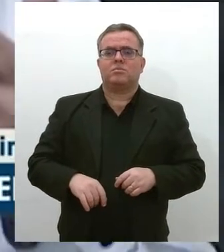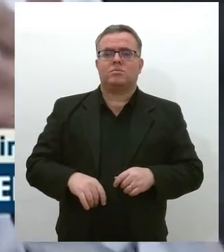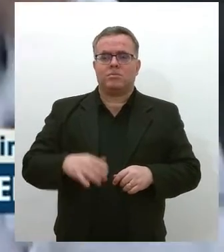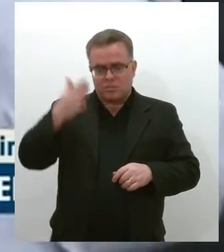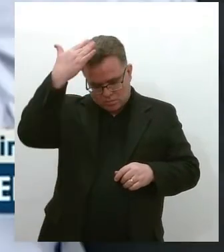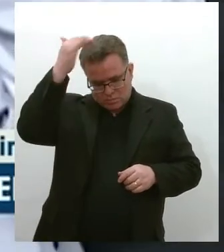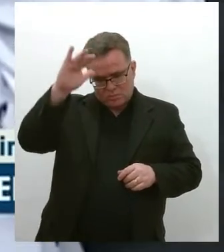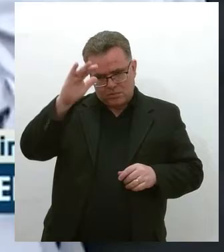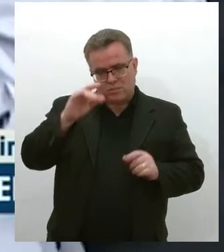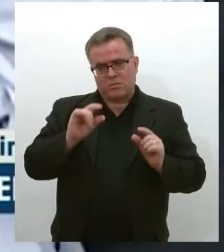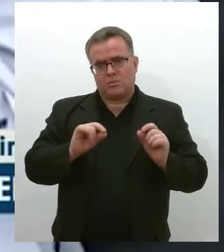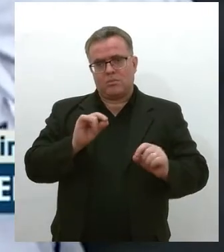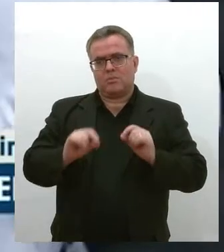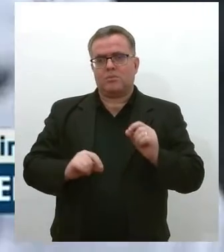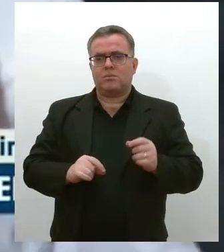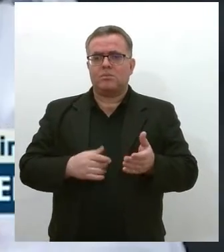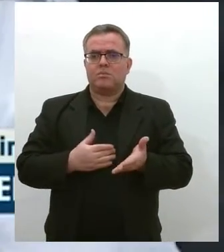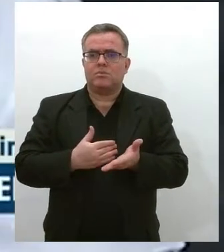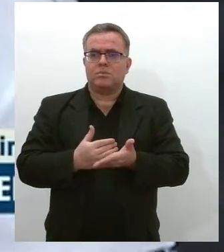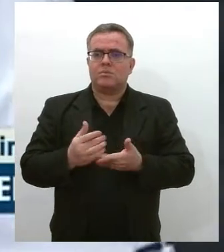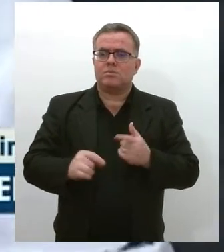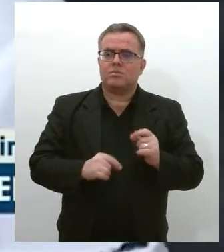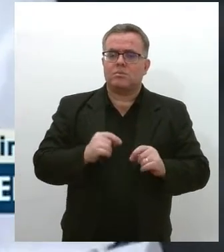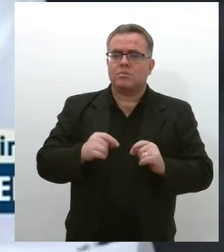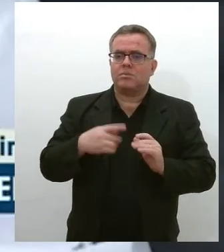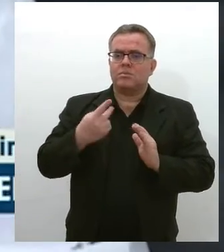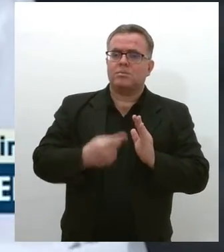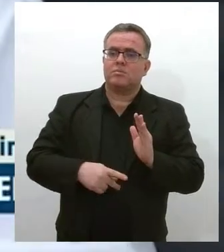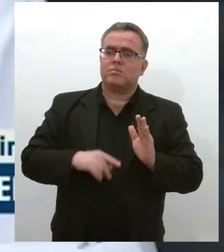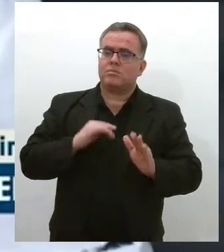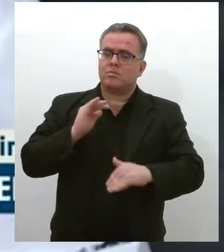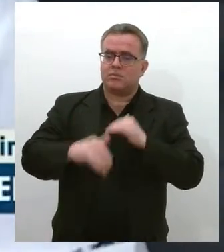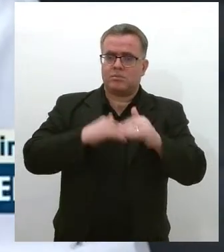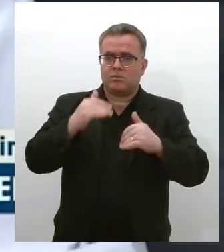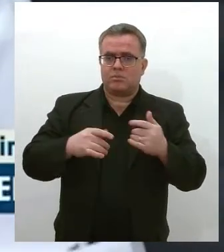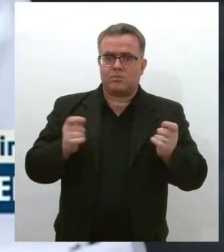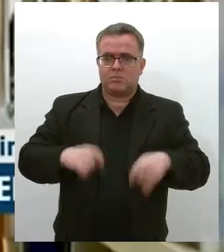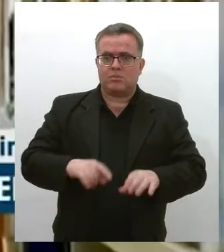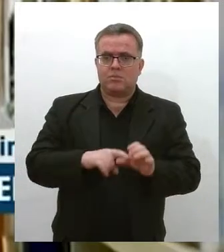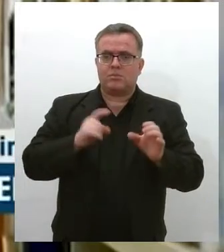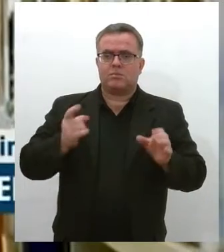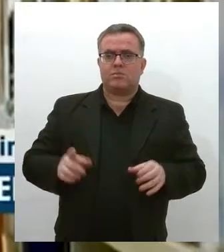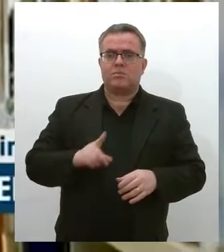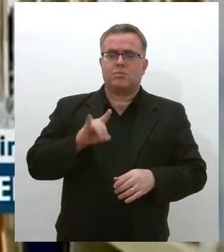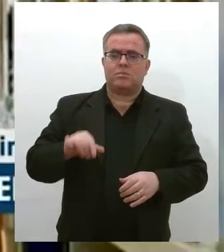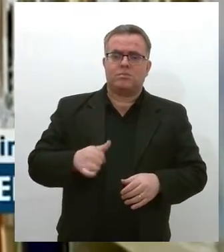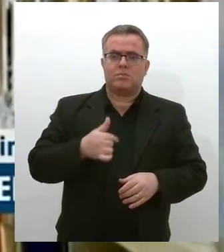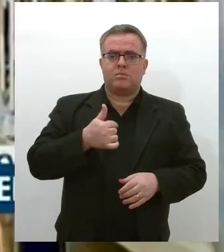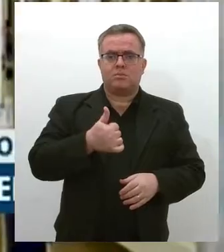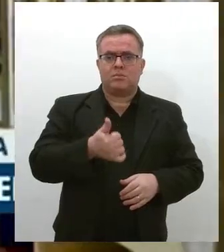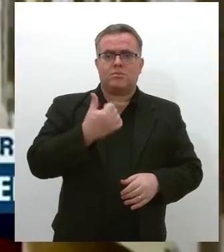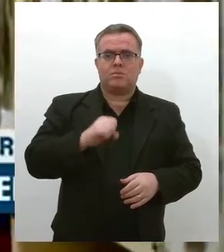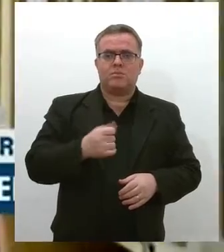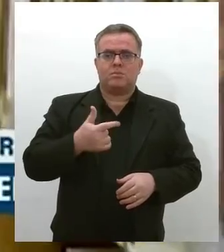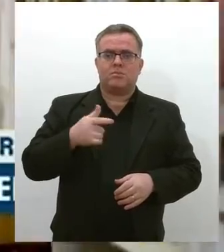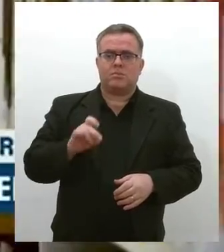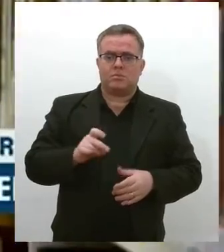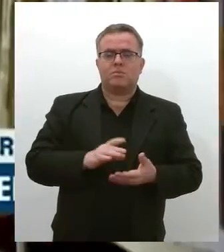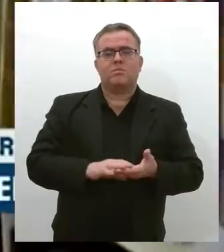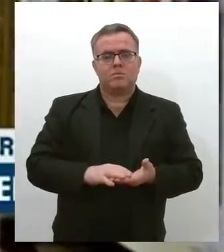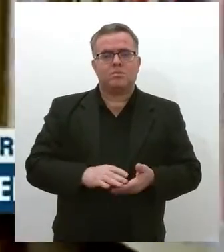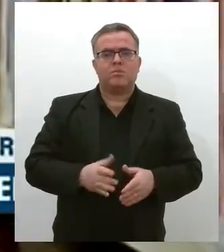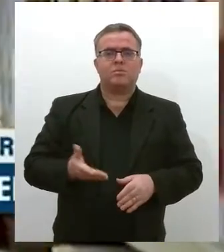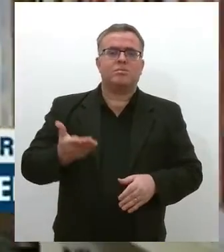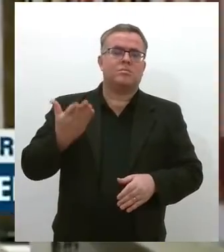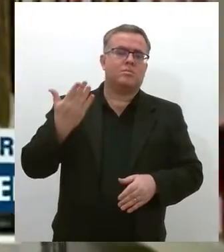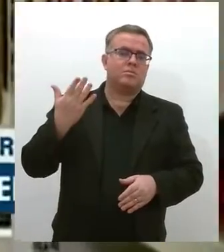dá início ao projeto revolucionário da independência, que vai até 1825. Na época da independência, muitos